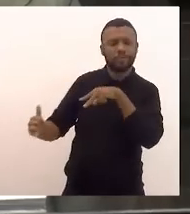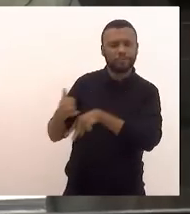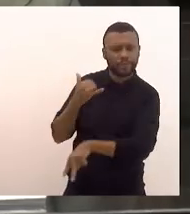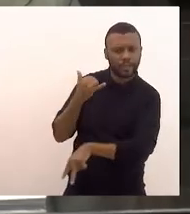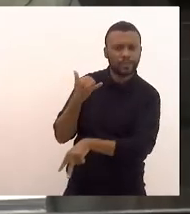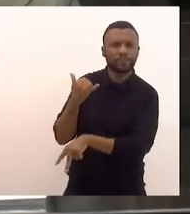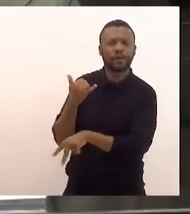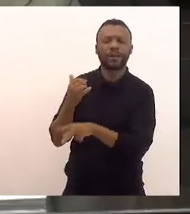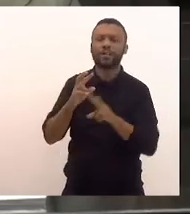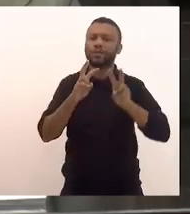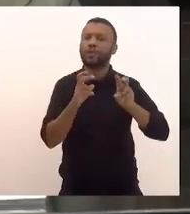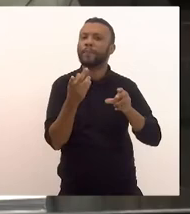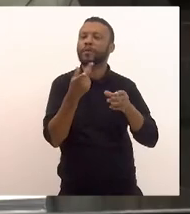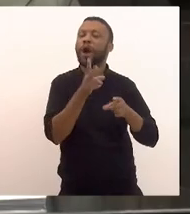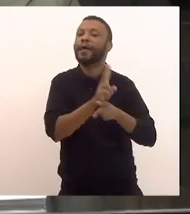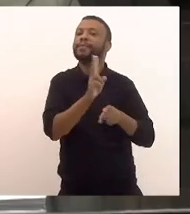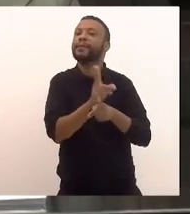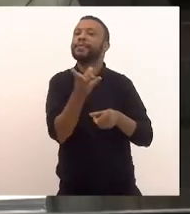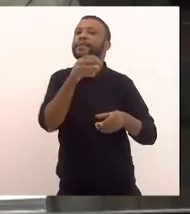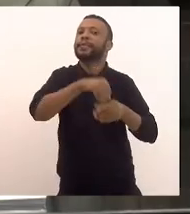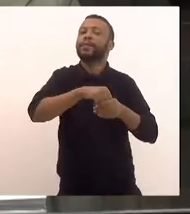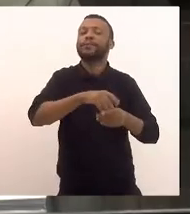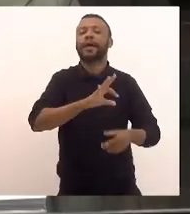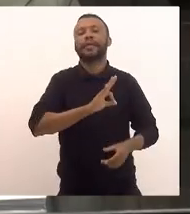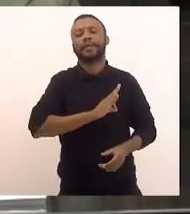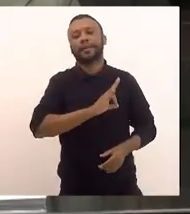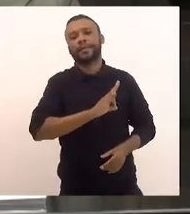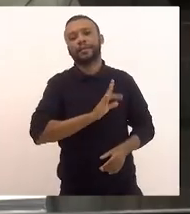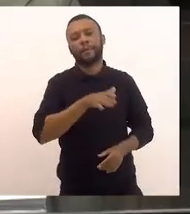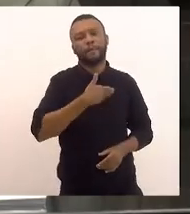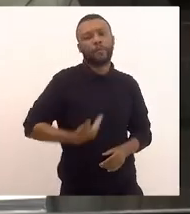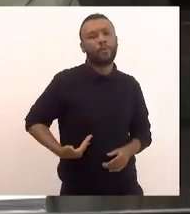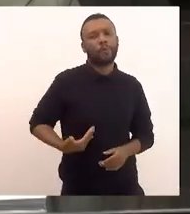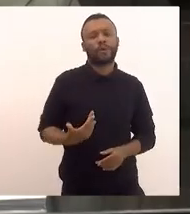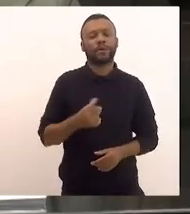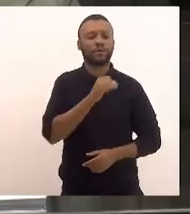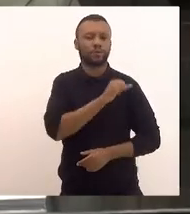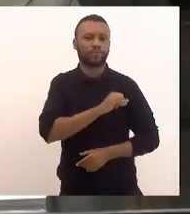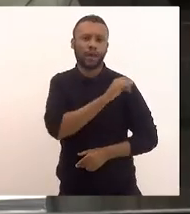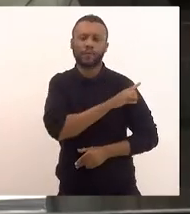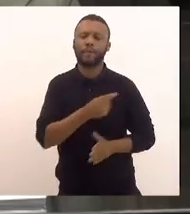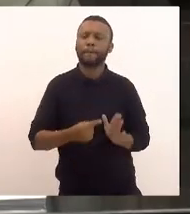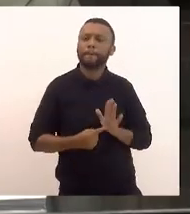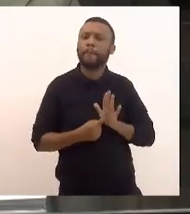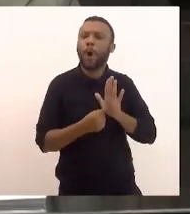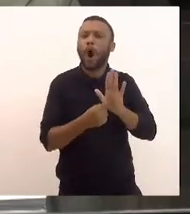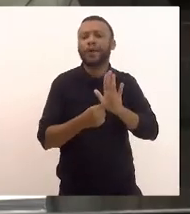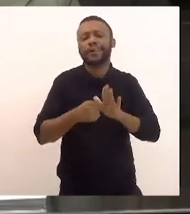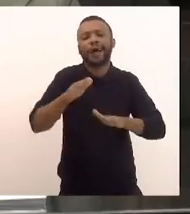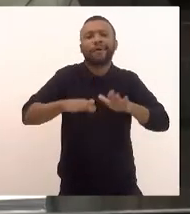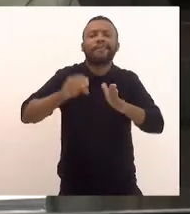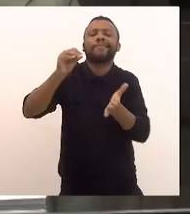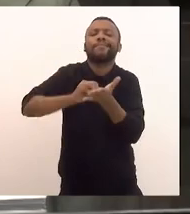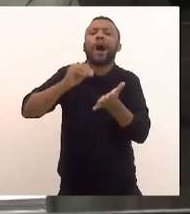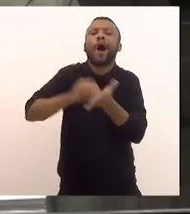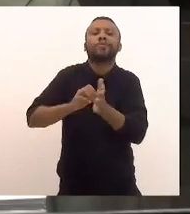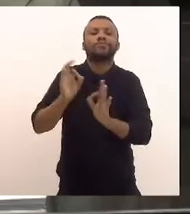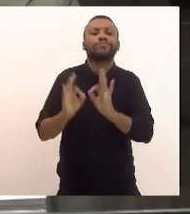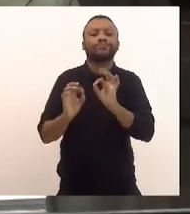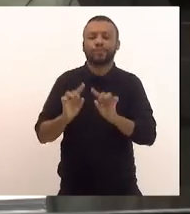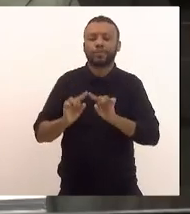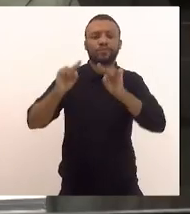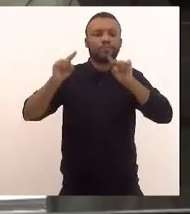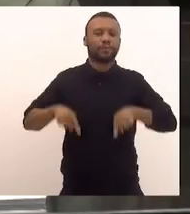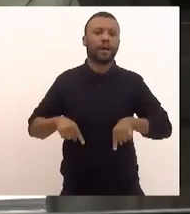dentro das delegacias públicas do Estado do Rio de Janeiro demonstram a falta muitas vezes de preparo para esse agente